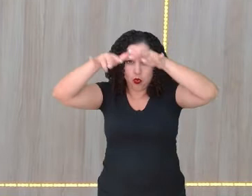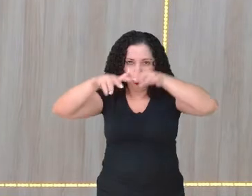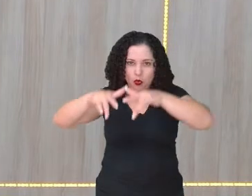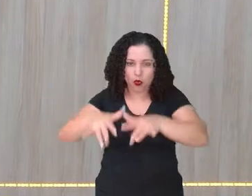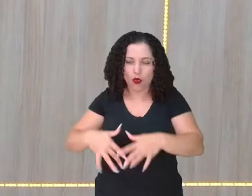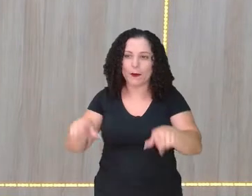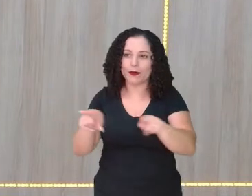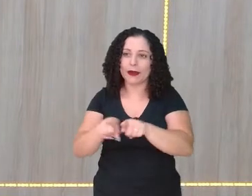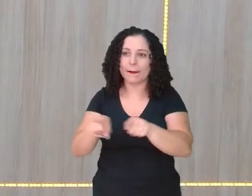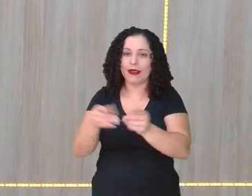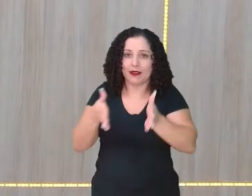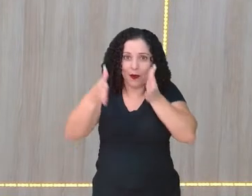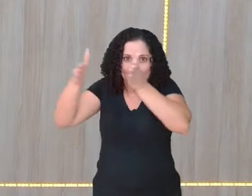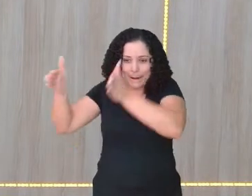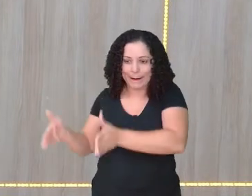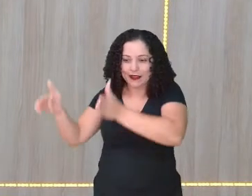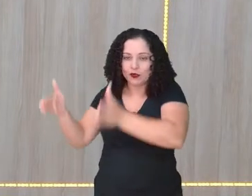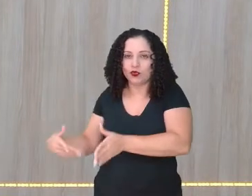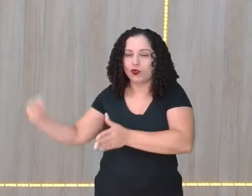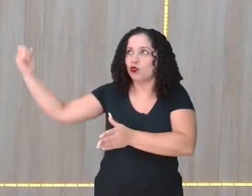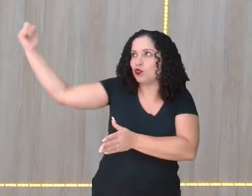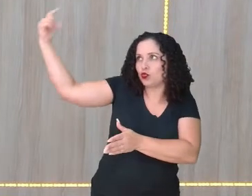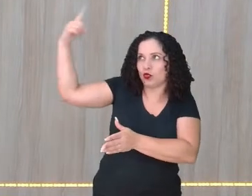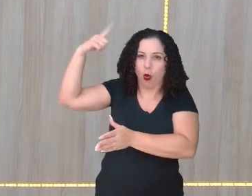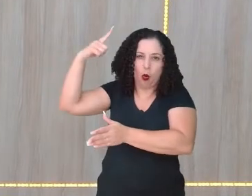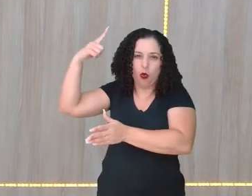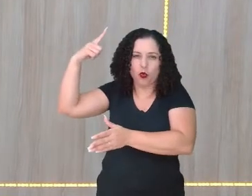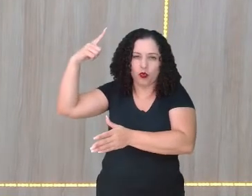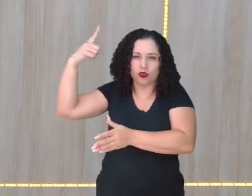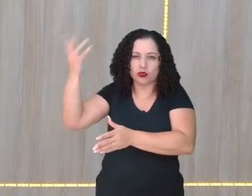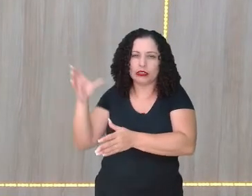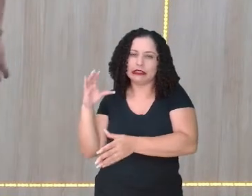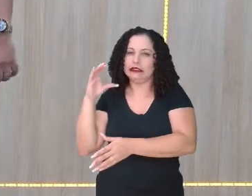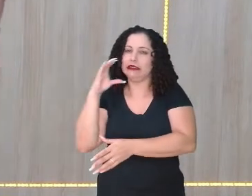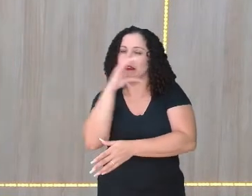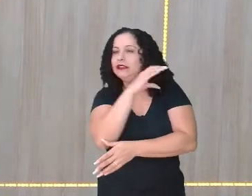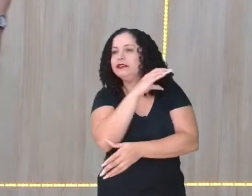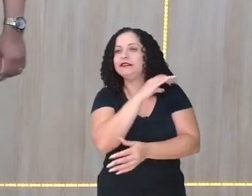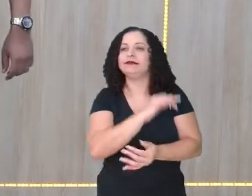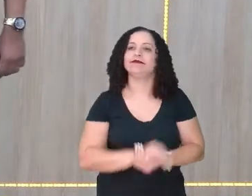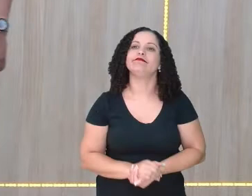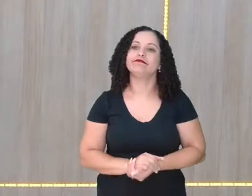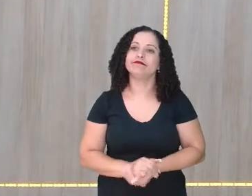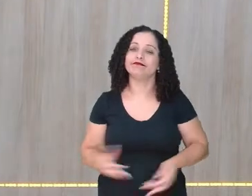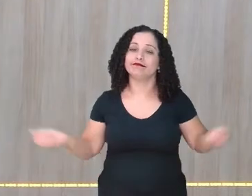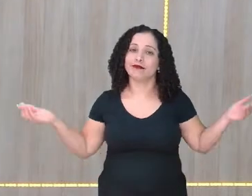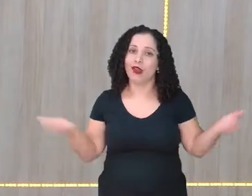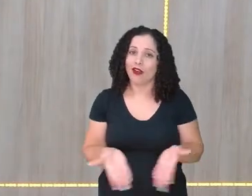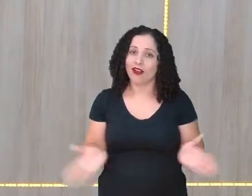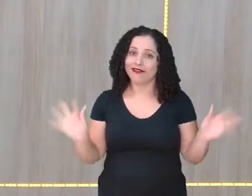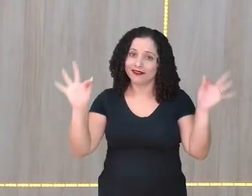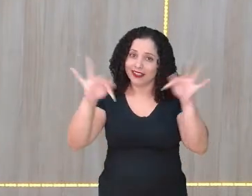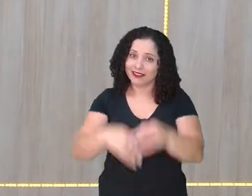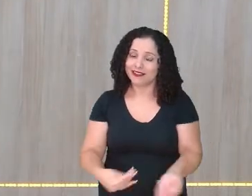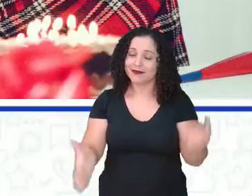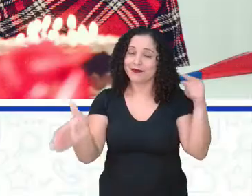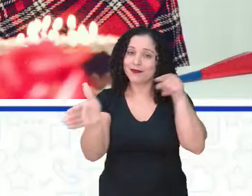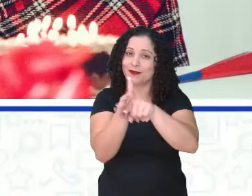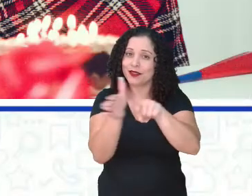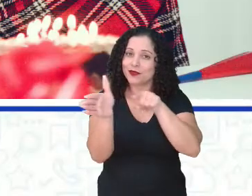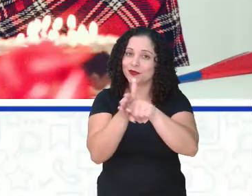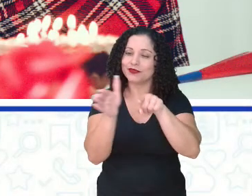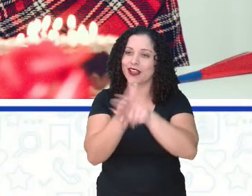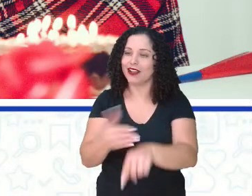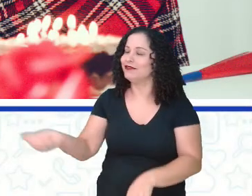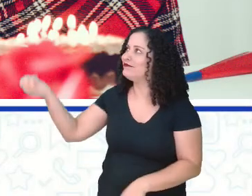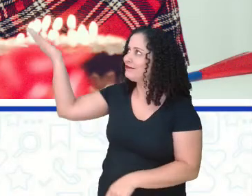depois a primavera, verão, outono e inverno, né? Então, para finalizar, a última pergunta nossa,